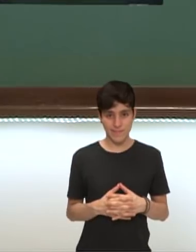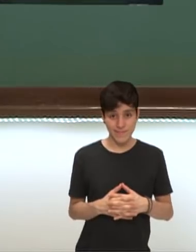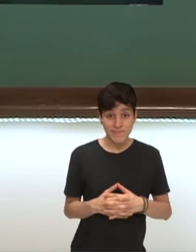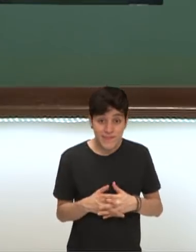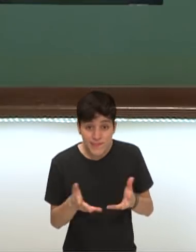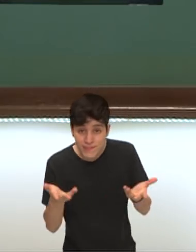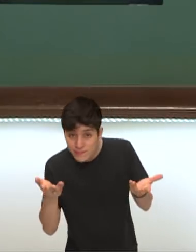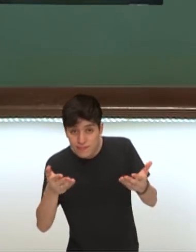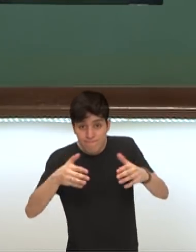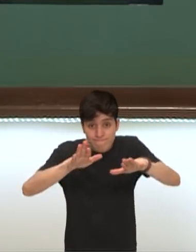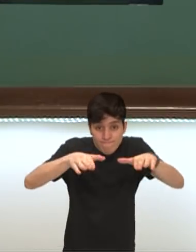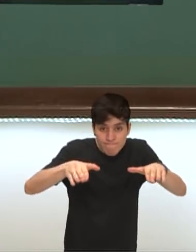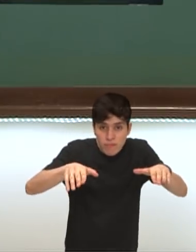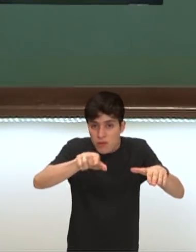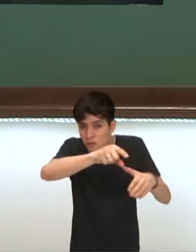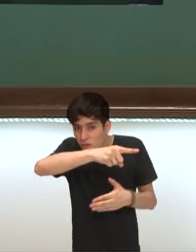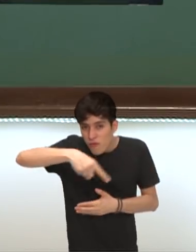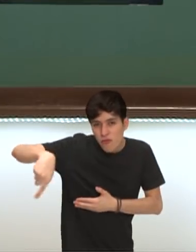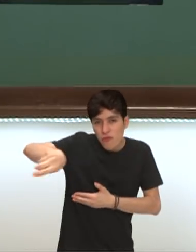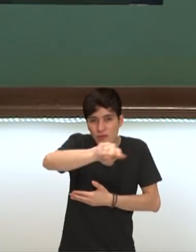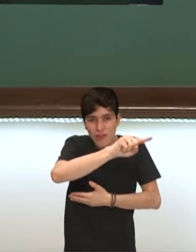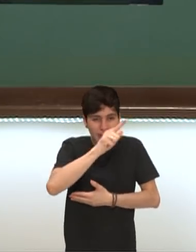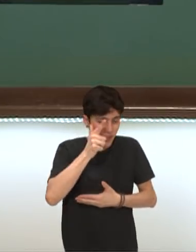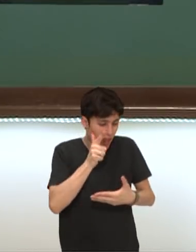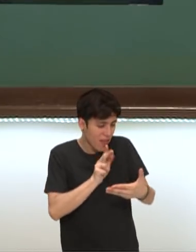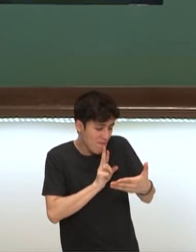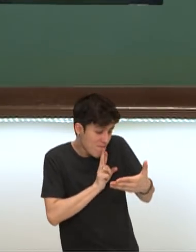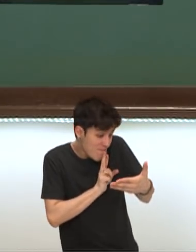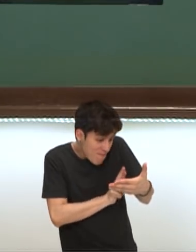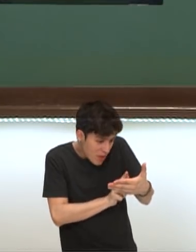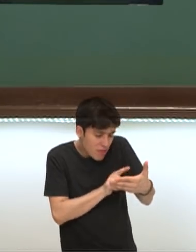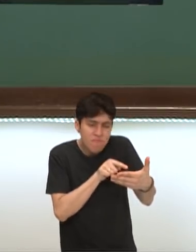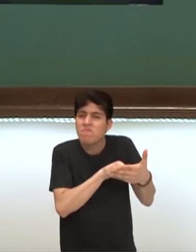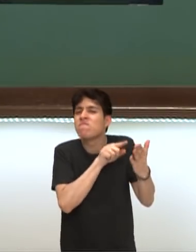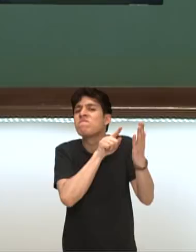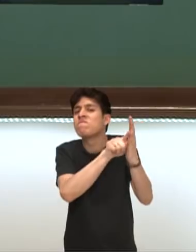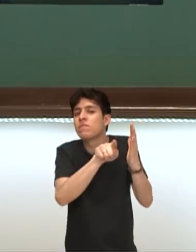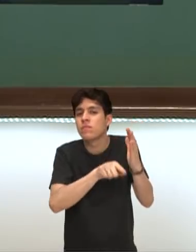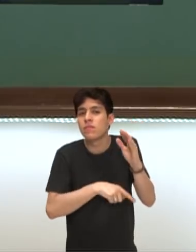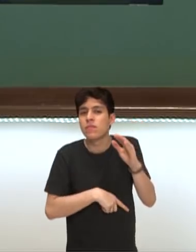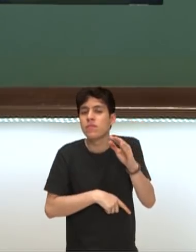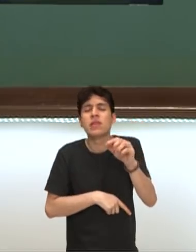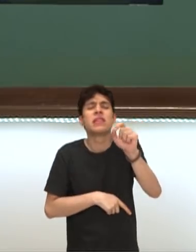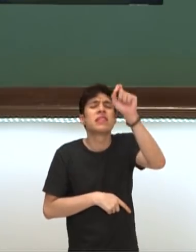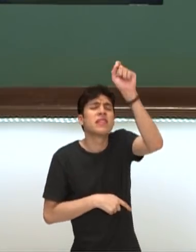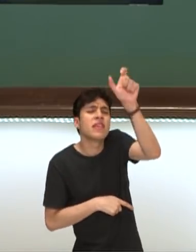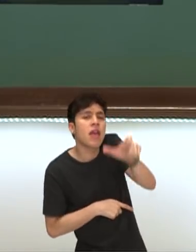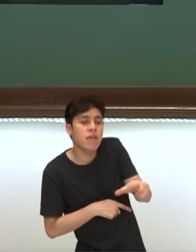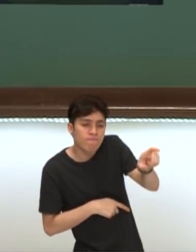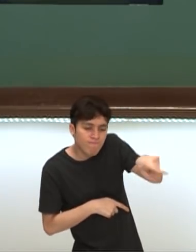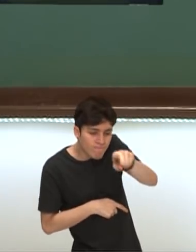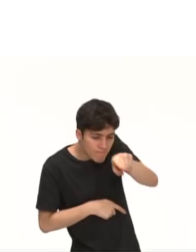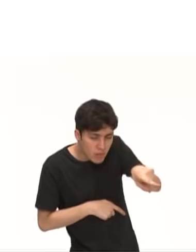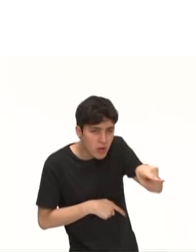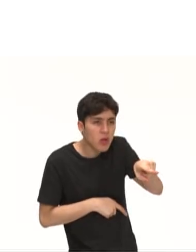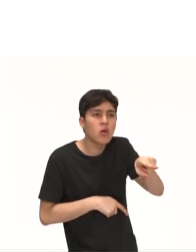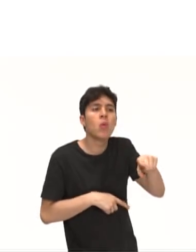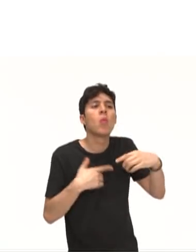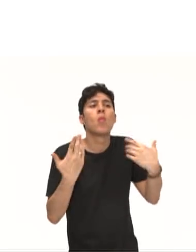E então, pessoal, conseguiram responder ao nosso quiz? Quem assinalou que os vírus são seres